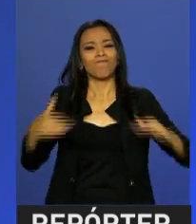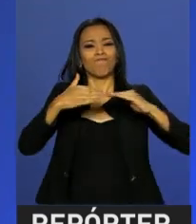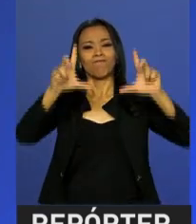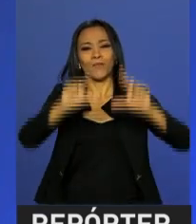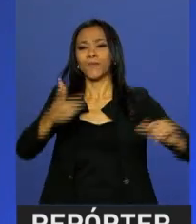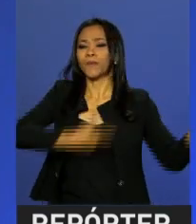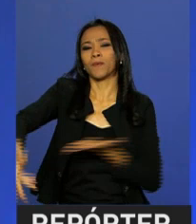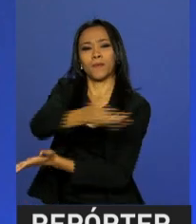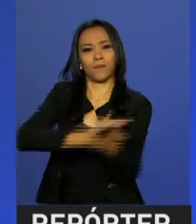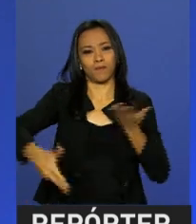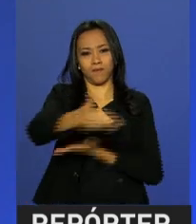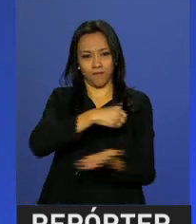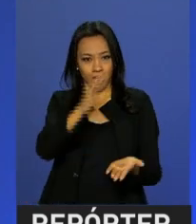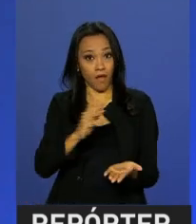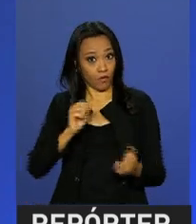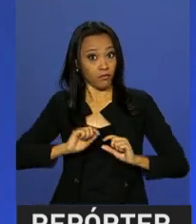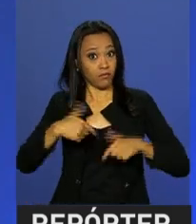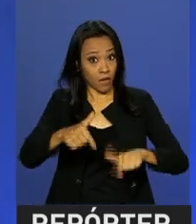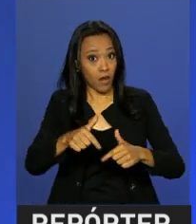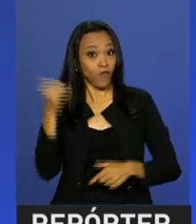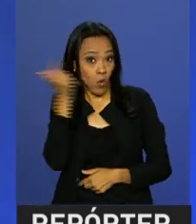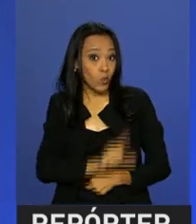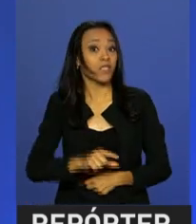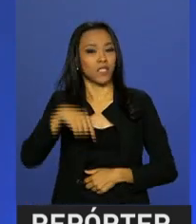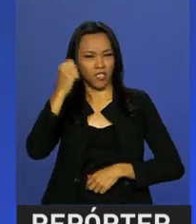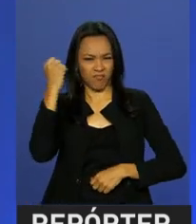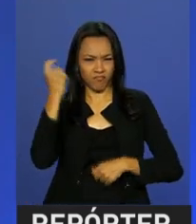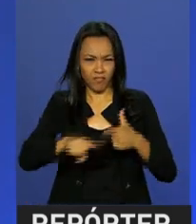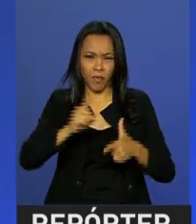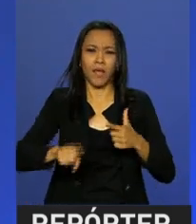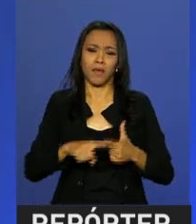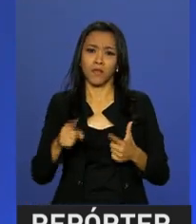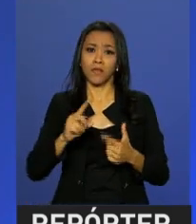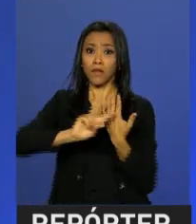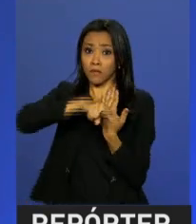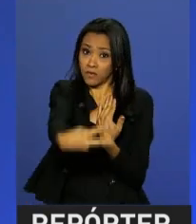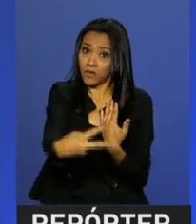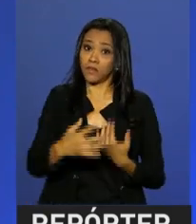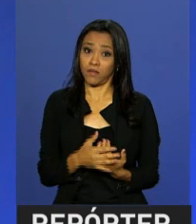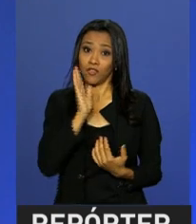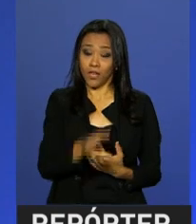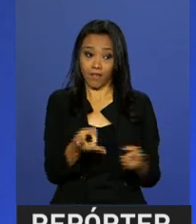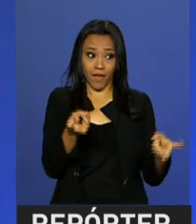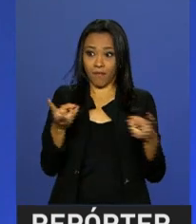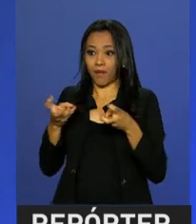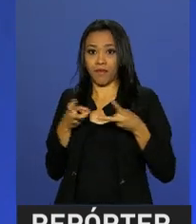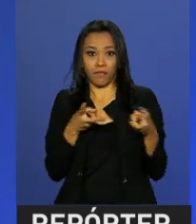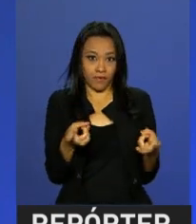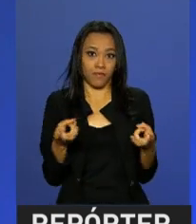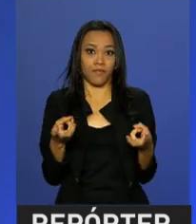brasileiros é com trabalho que vamos vencer nossas dificuldades os resultados já começam a